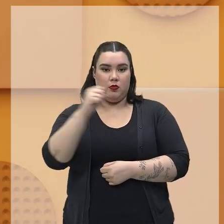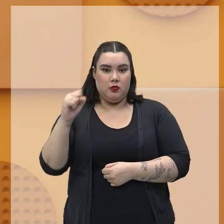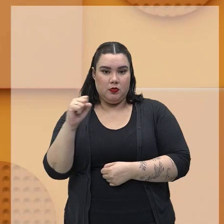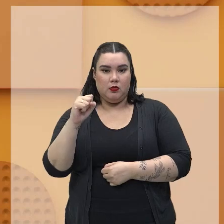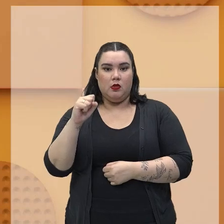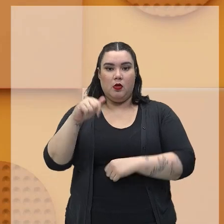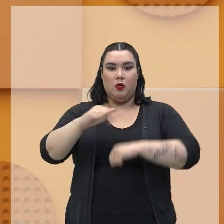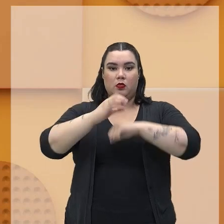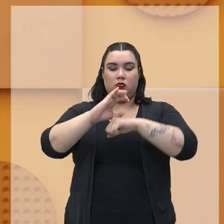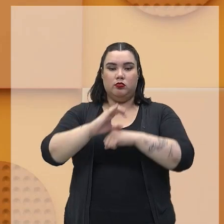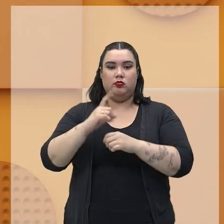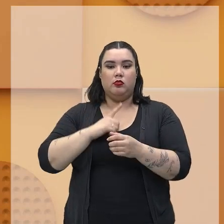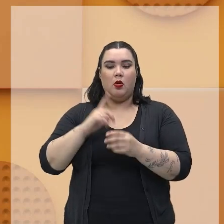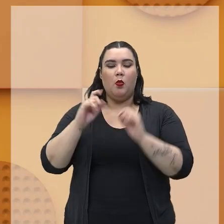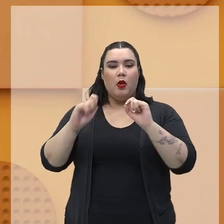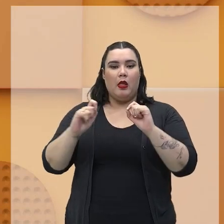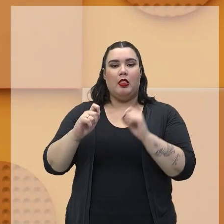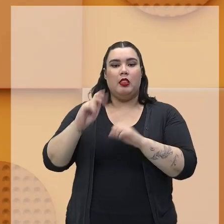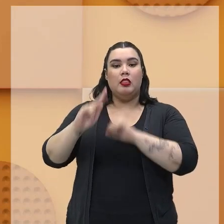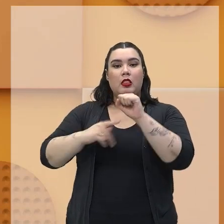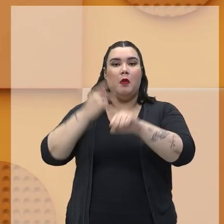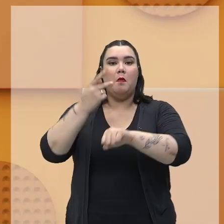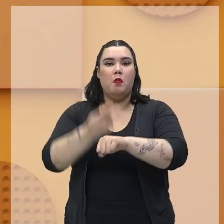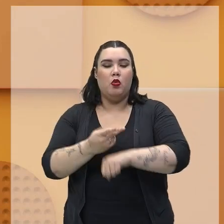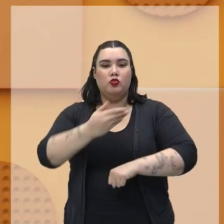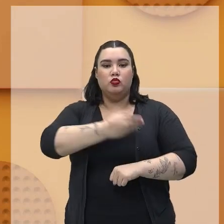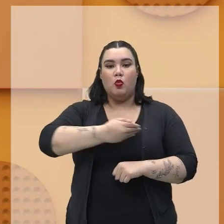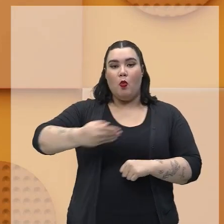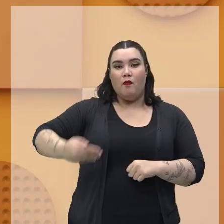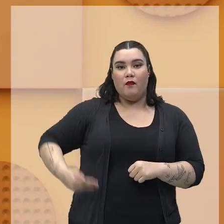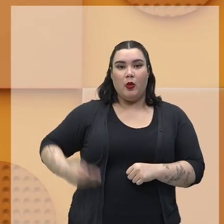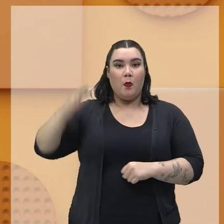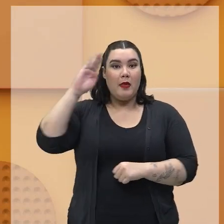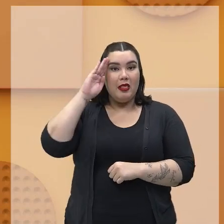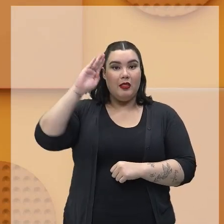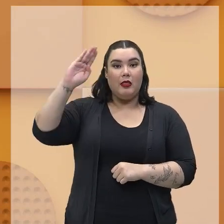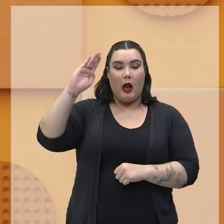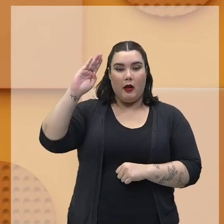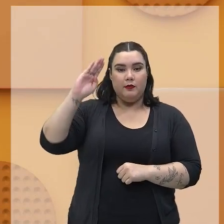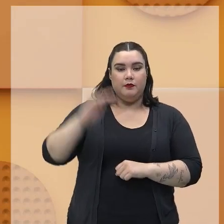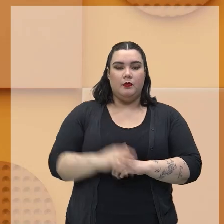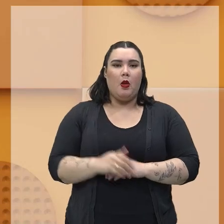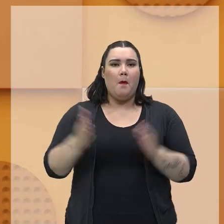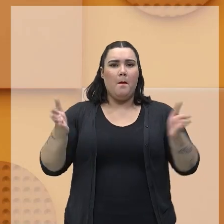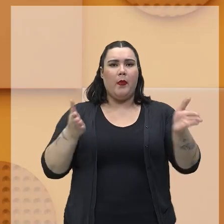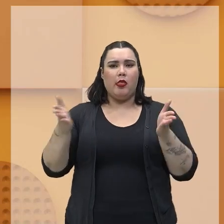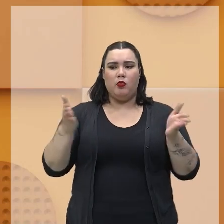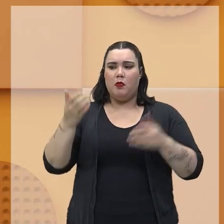que vem pós-governo militar. O Brasil passou no período de